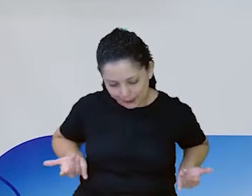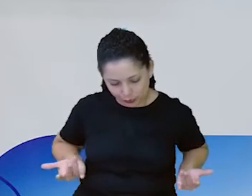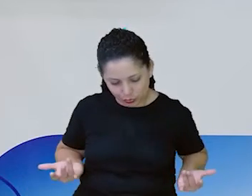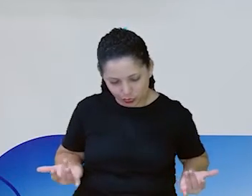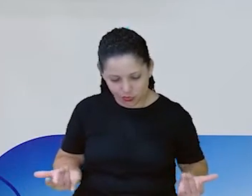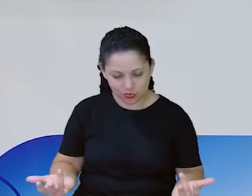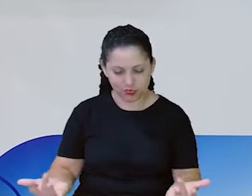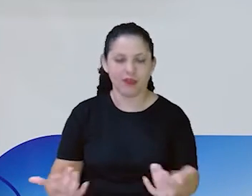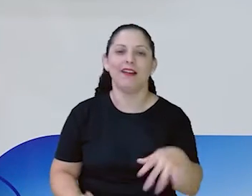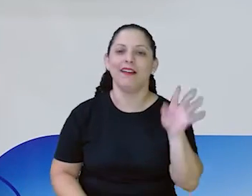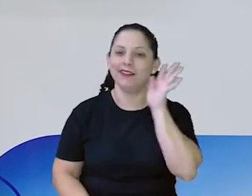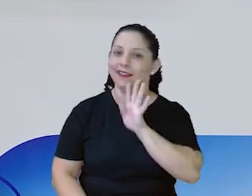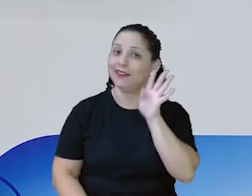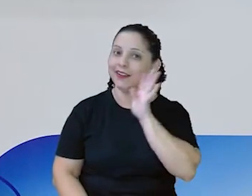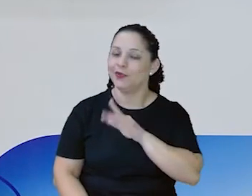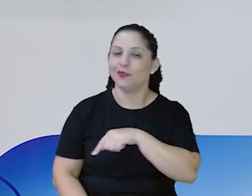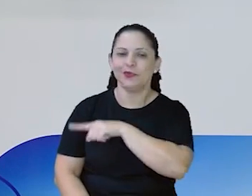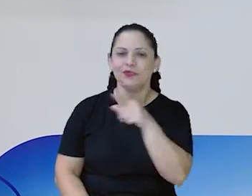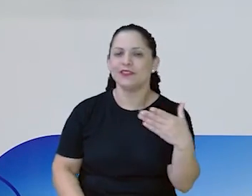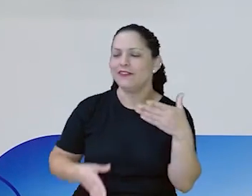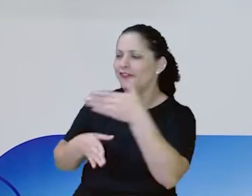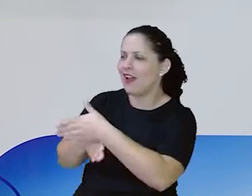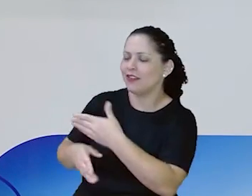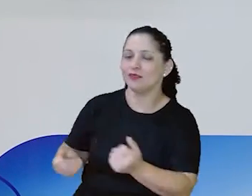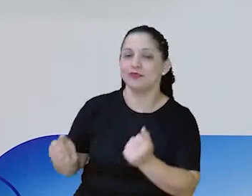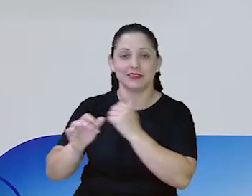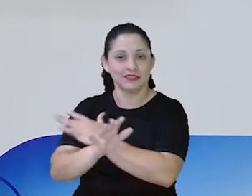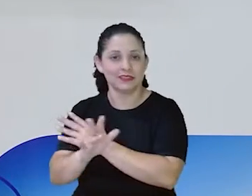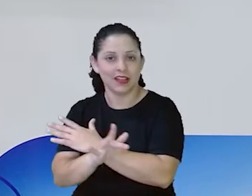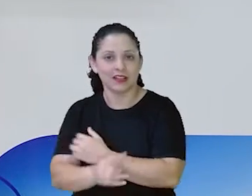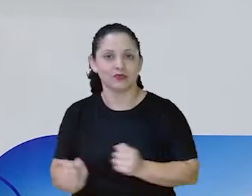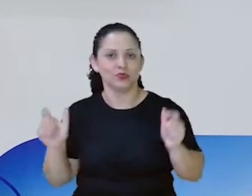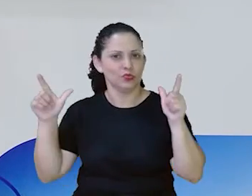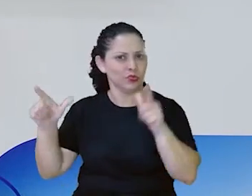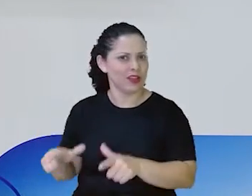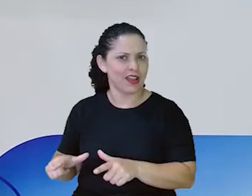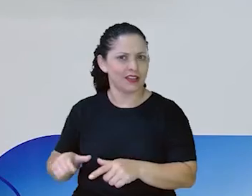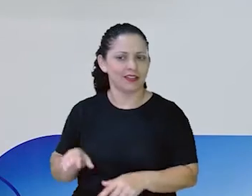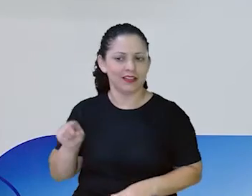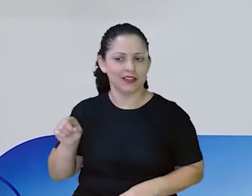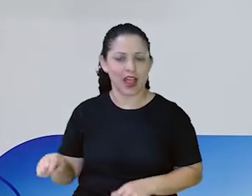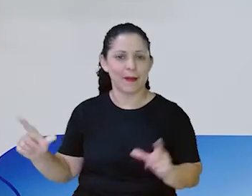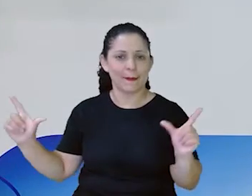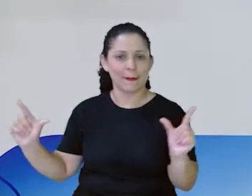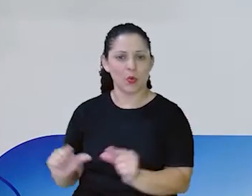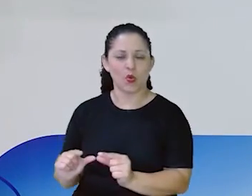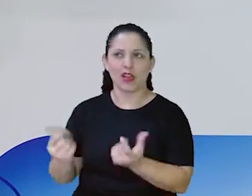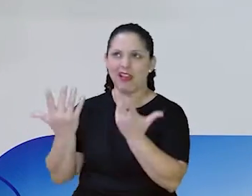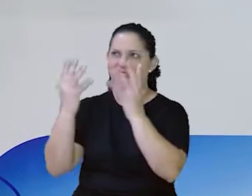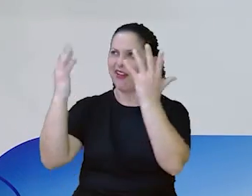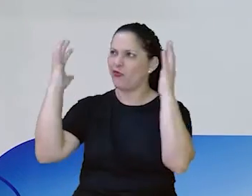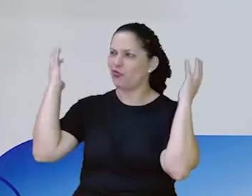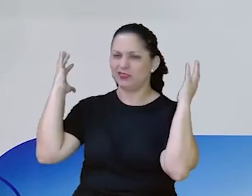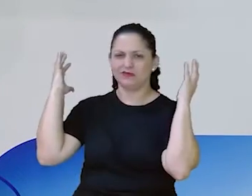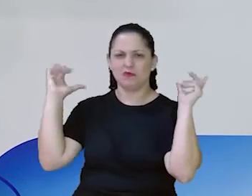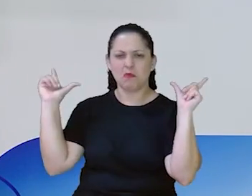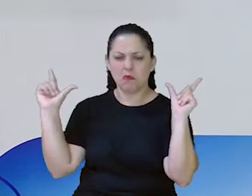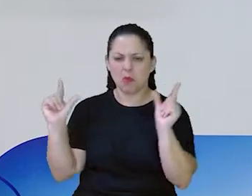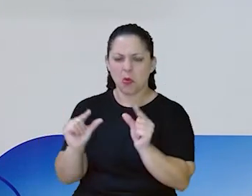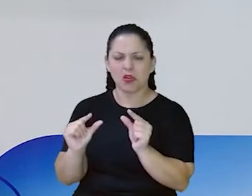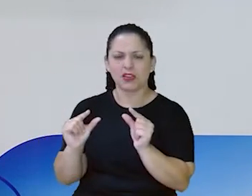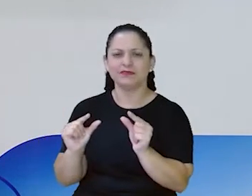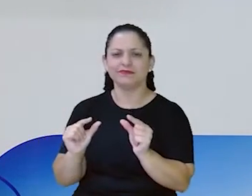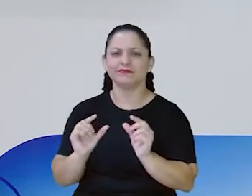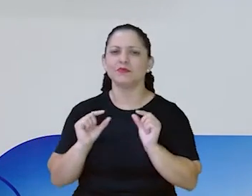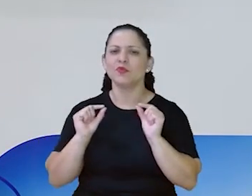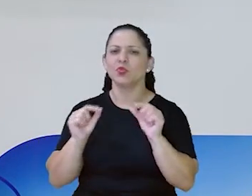hábito legal. Se você vai para uma cidade, se você vai para um local onde é pouco arborizado, não tem muitas árvores, a